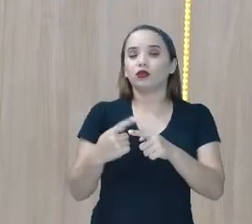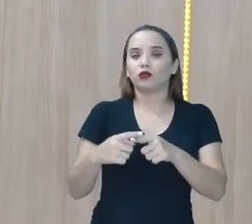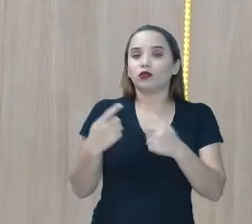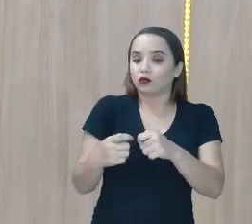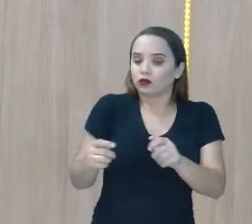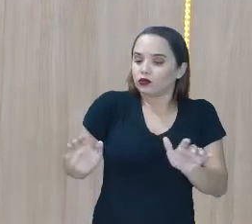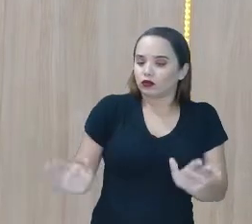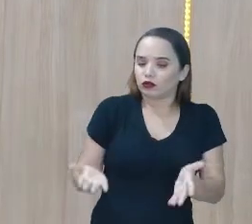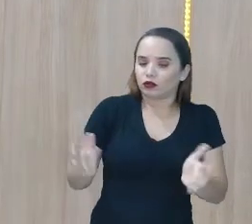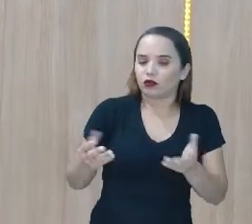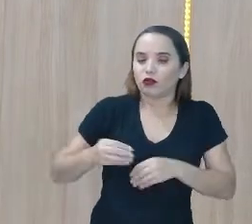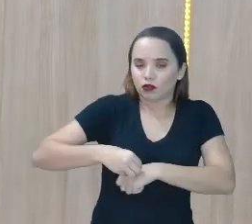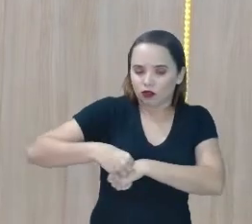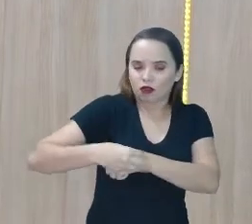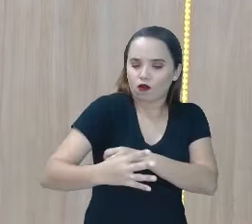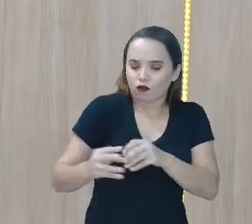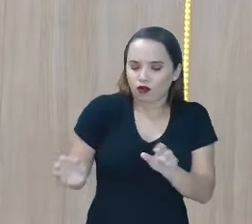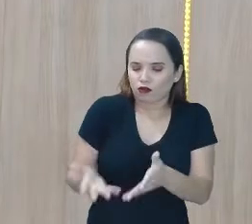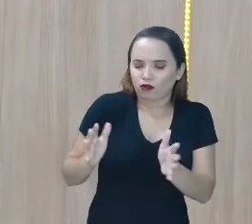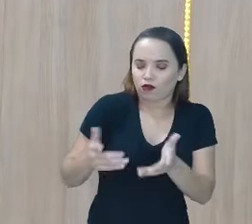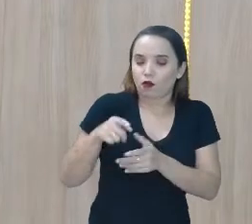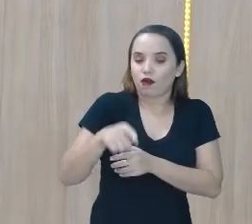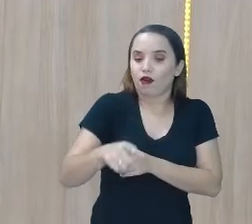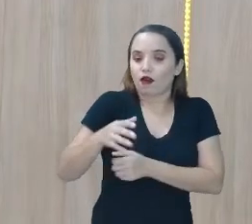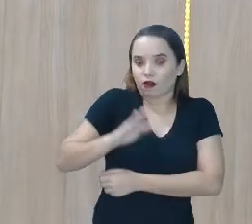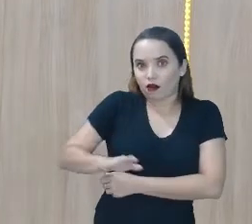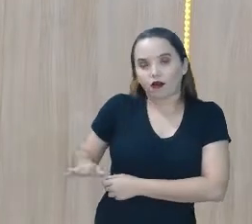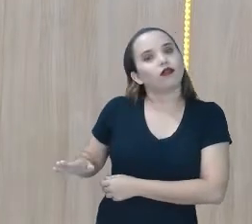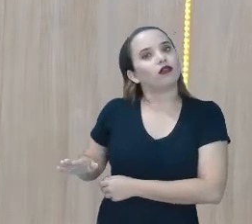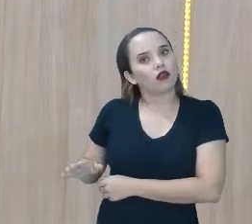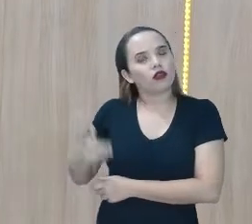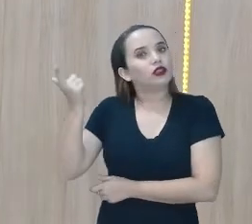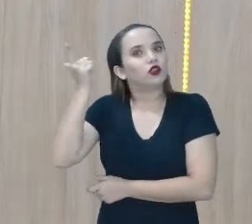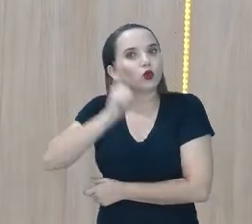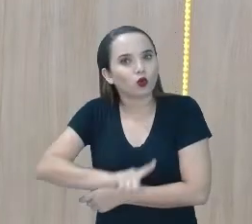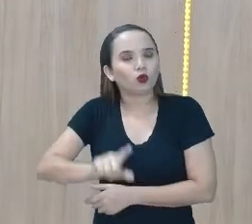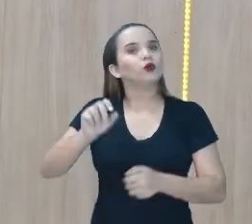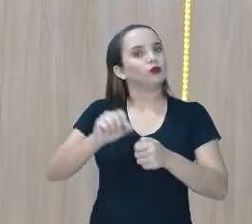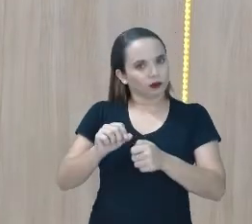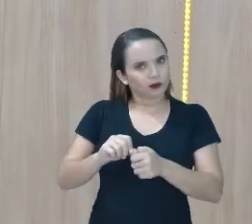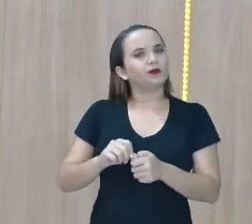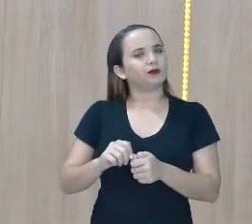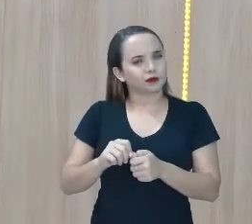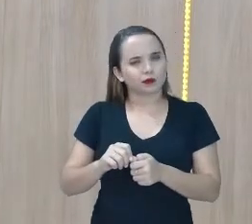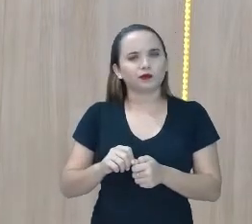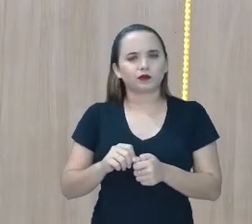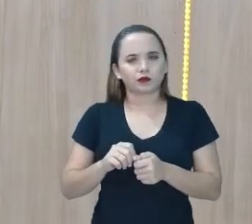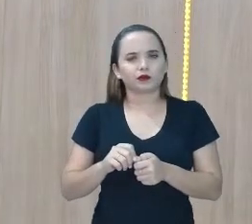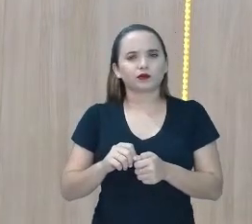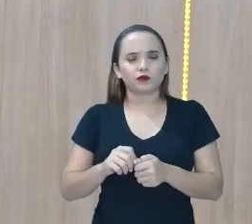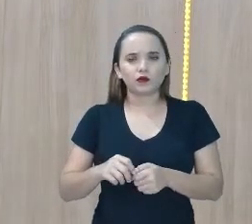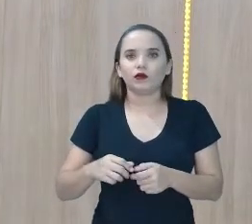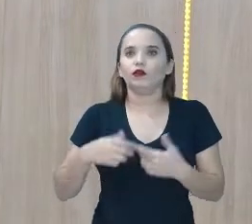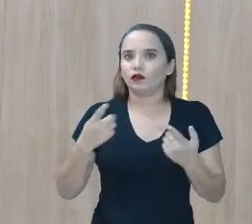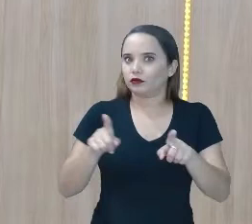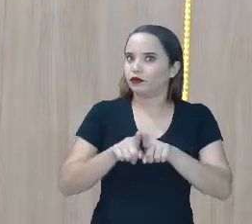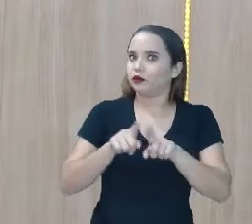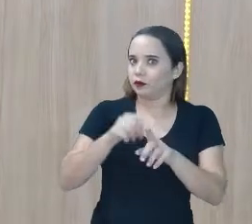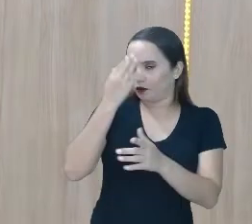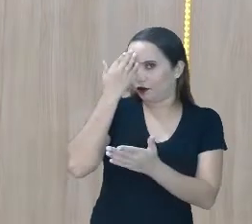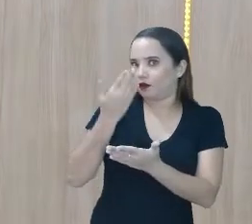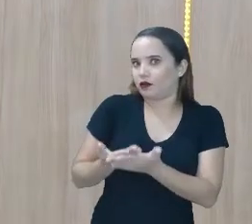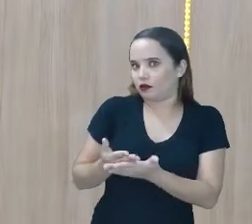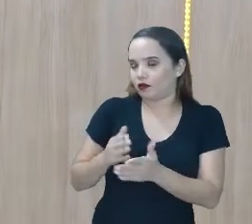oferecer estímulos que sejam possíveis, né, que seja possível a realização, né, considerando qual